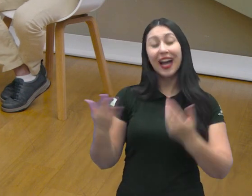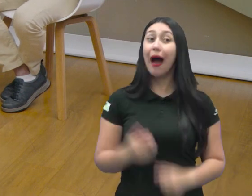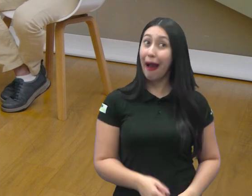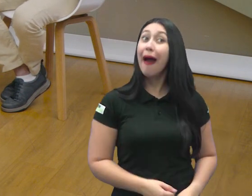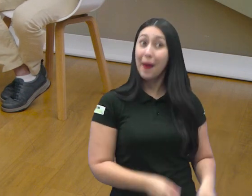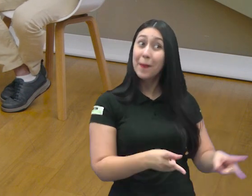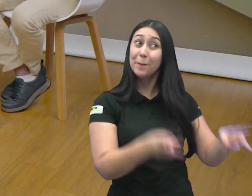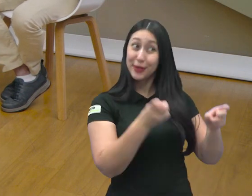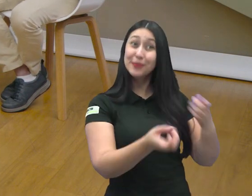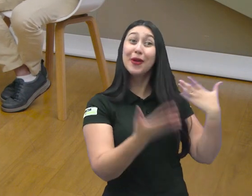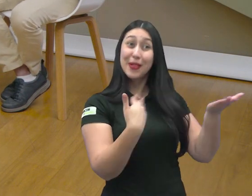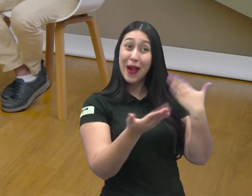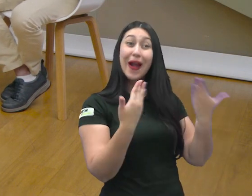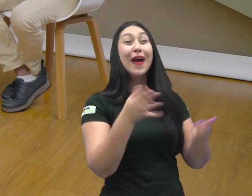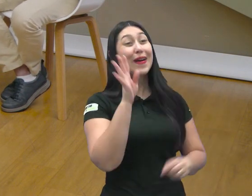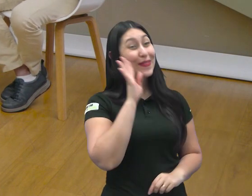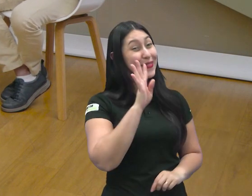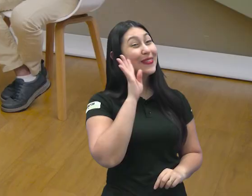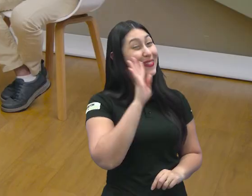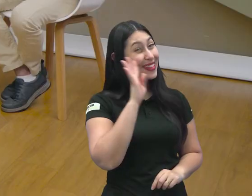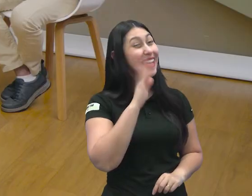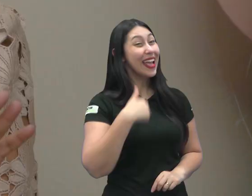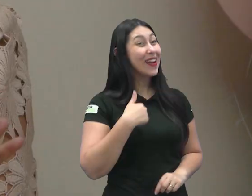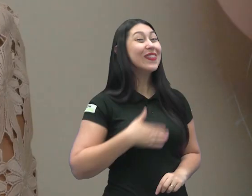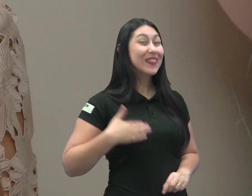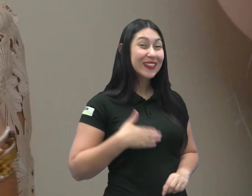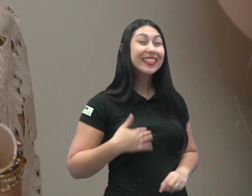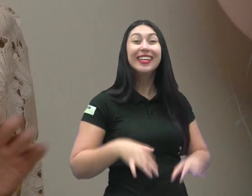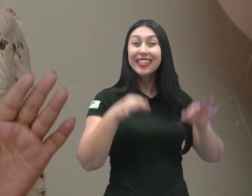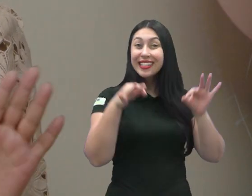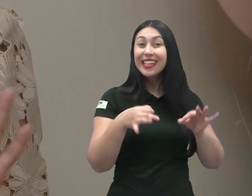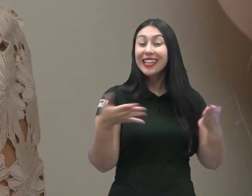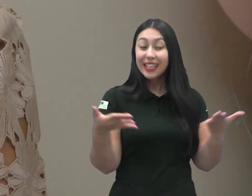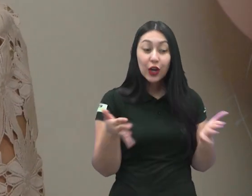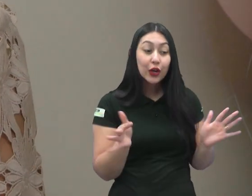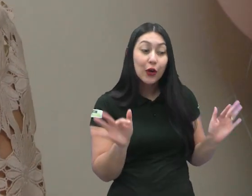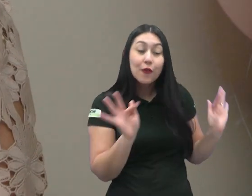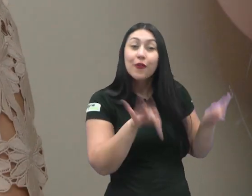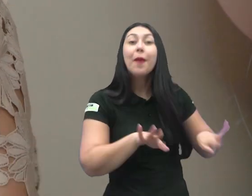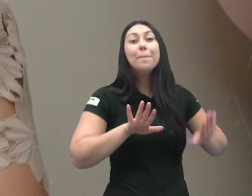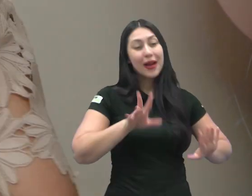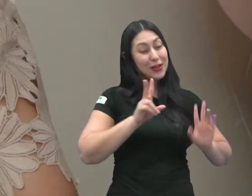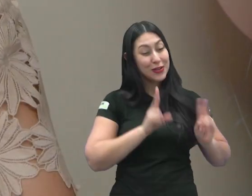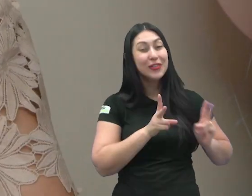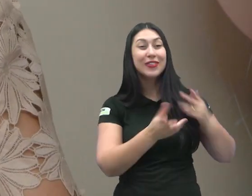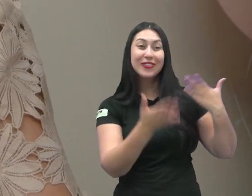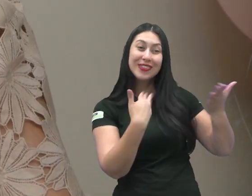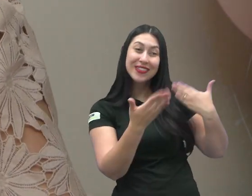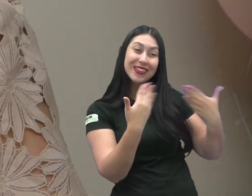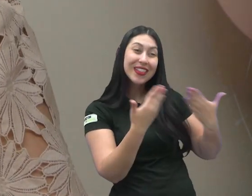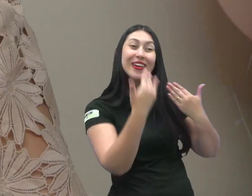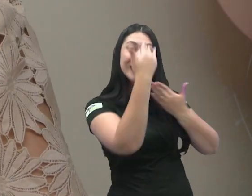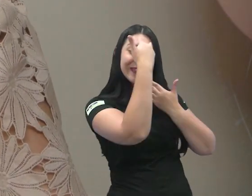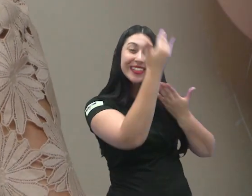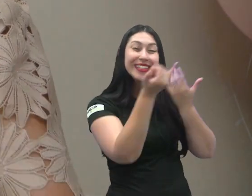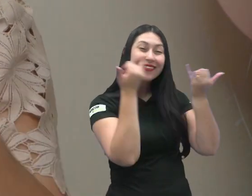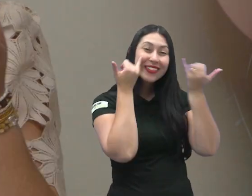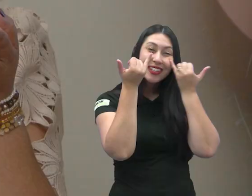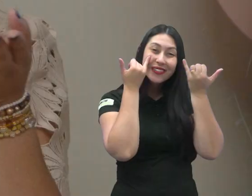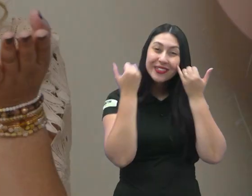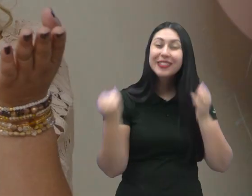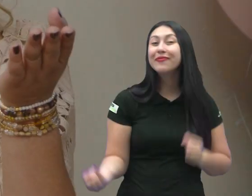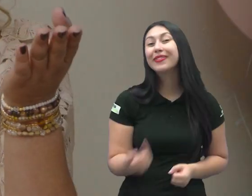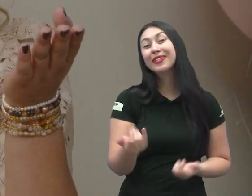muito bacana a nossa conversa, viu? Eu gostei bastante. Eu tenho certeza que a gente vai encerrar aqui, mas o bate-papo continua. Obrigada pelas informações que foram muito valiosas.